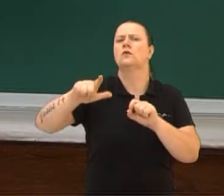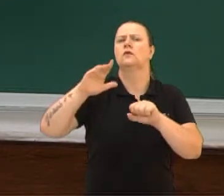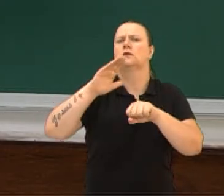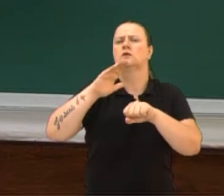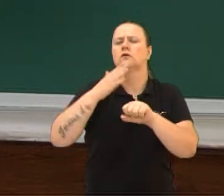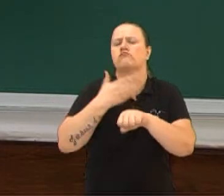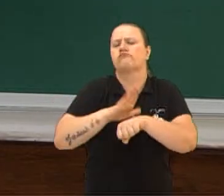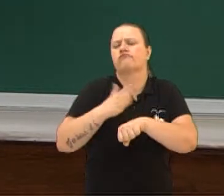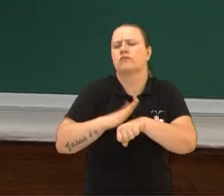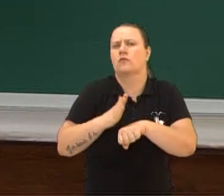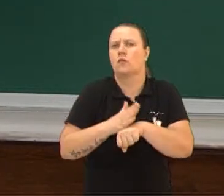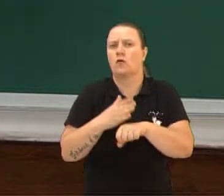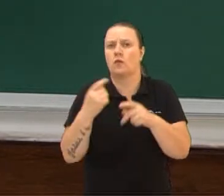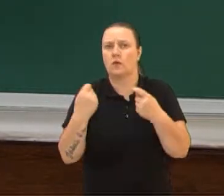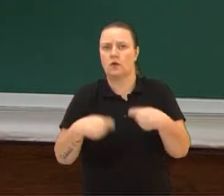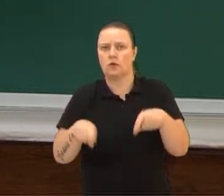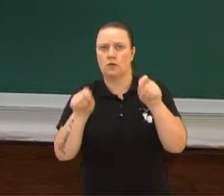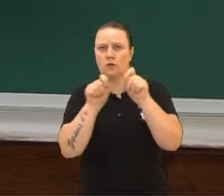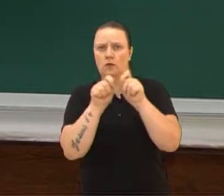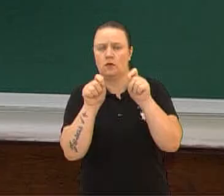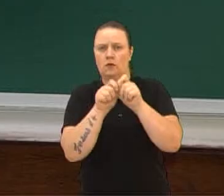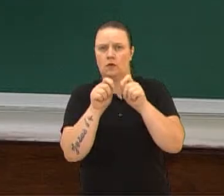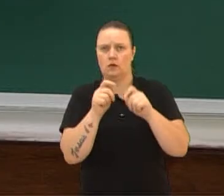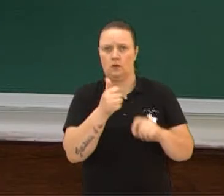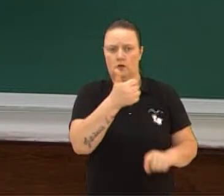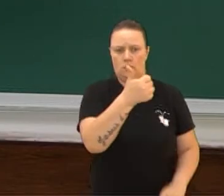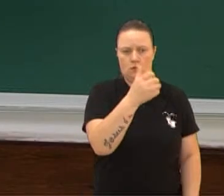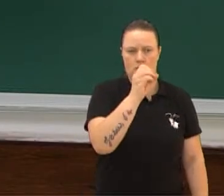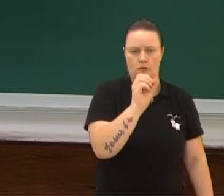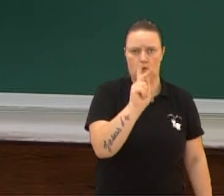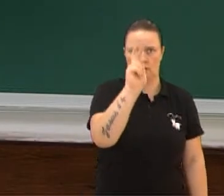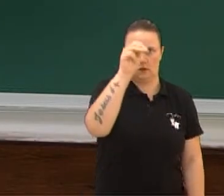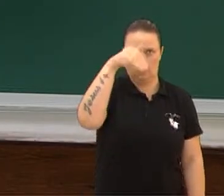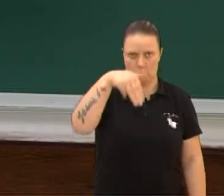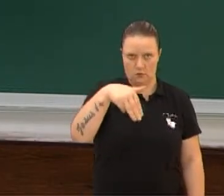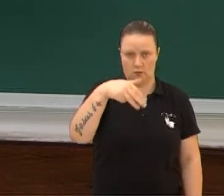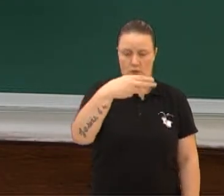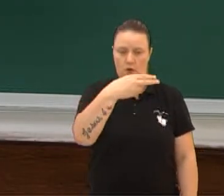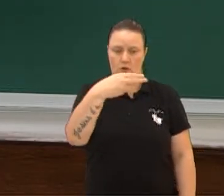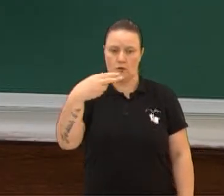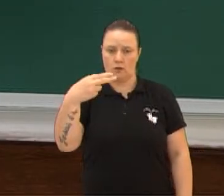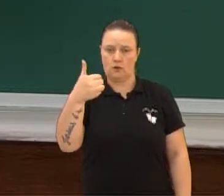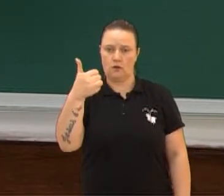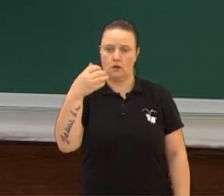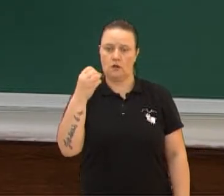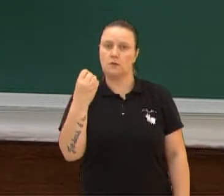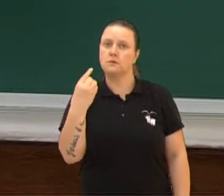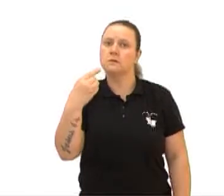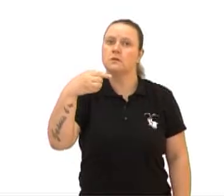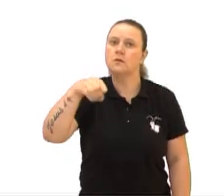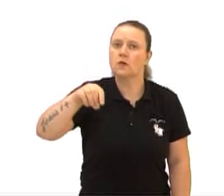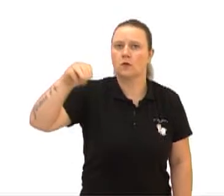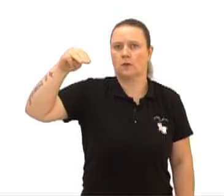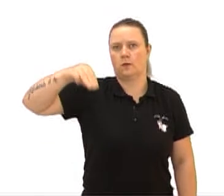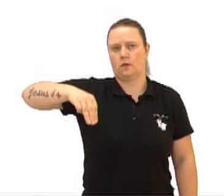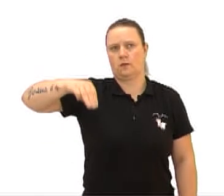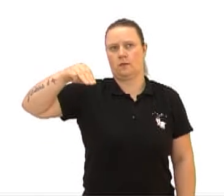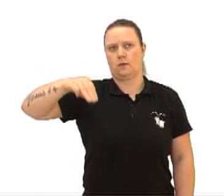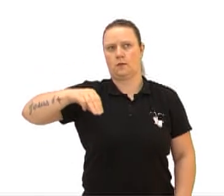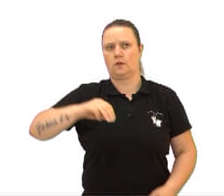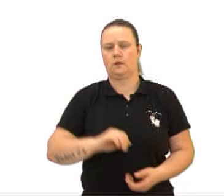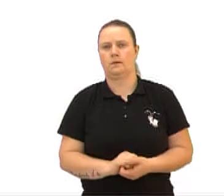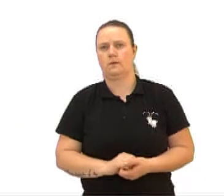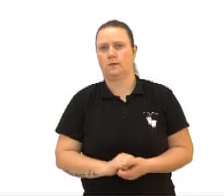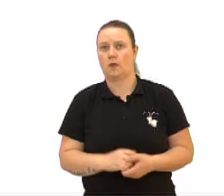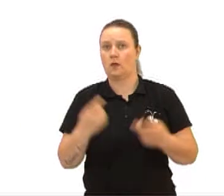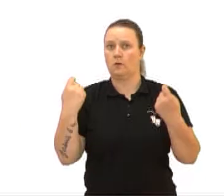que fazer? Então, 10 quilômetros equivale a 10 mil metros. Então, eu tenho que usar o